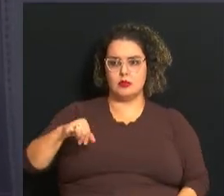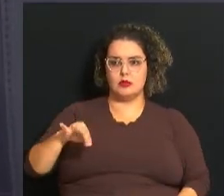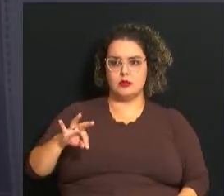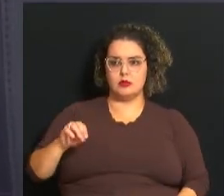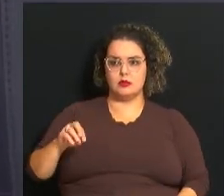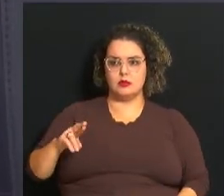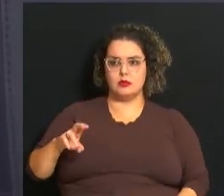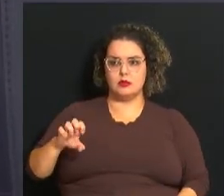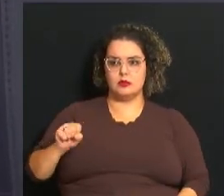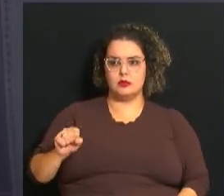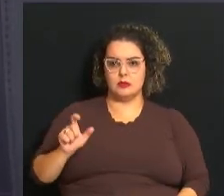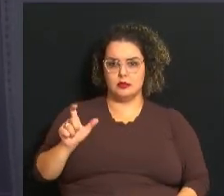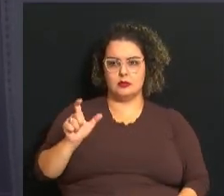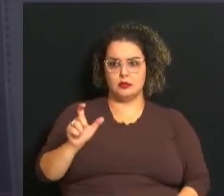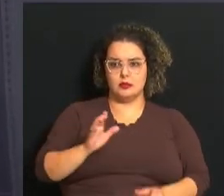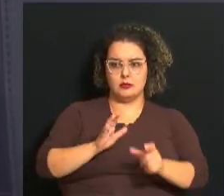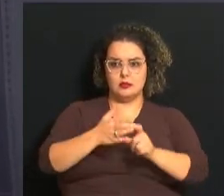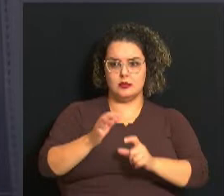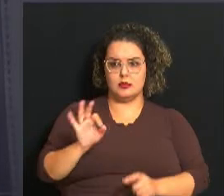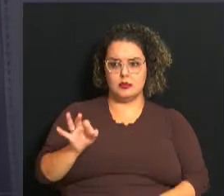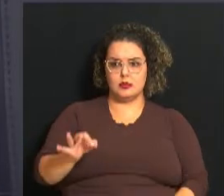vai por esta também é